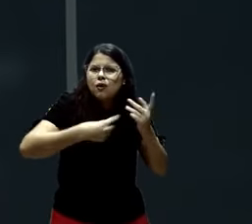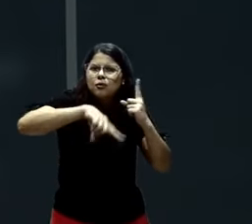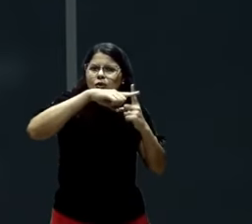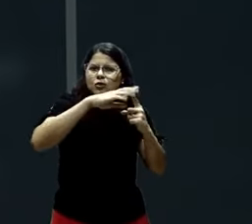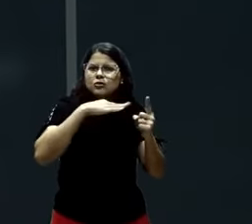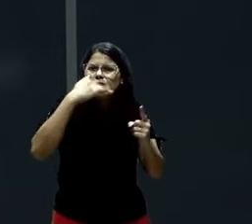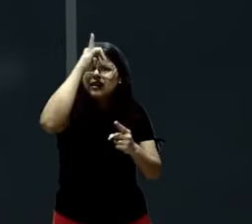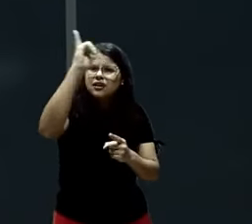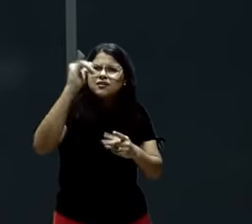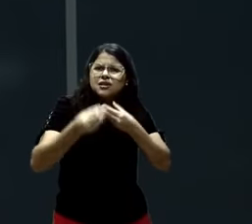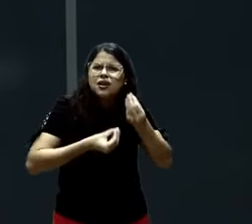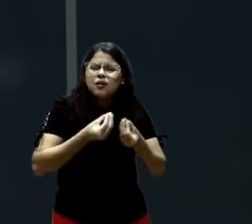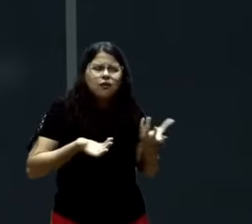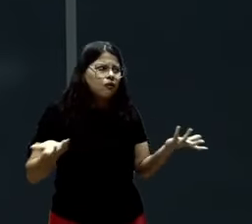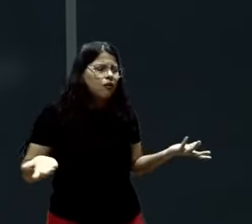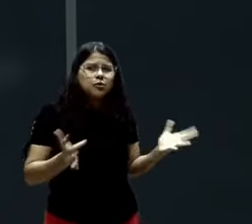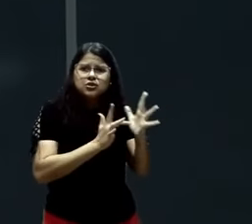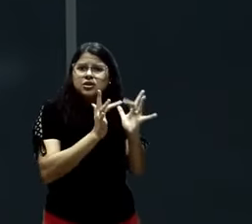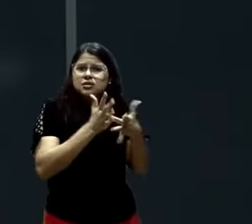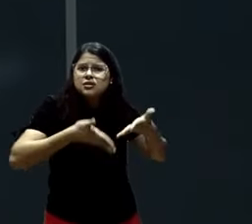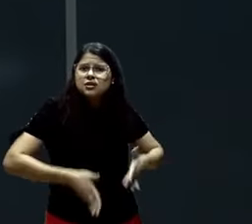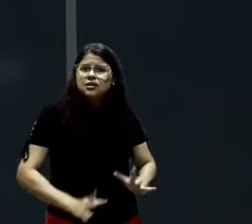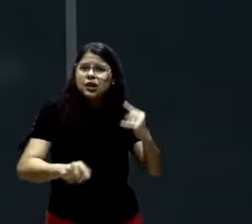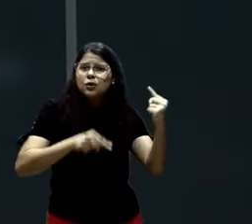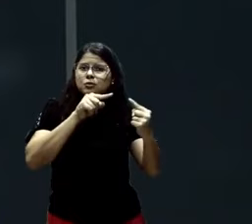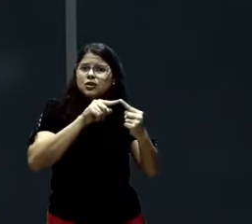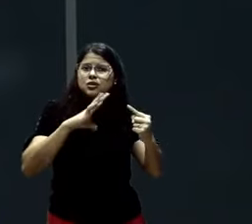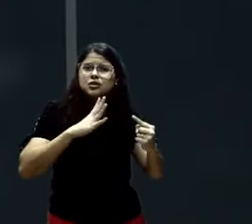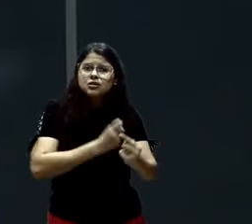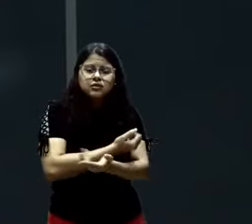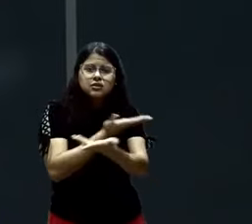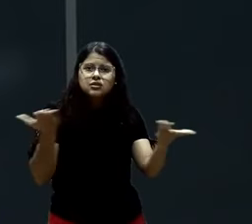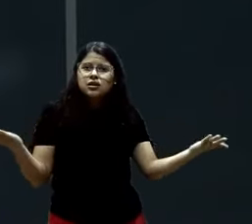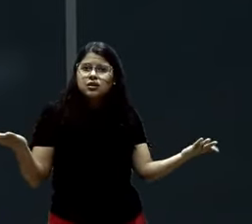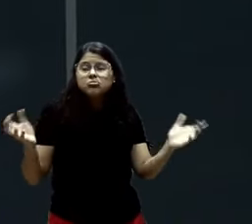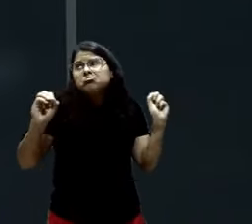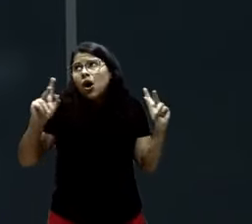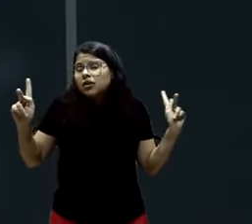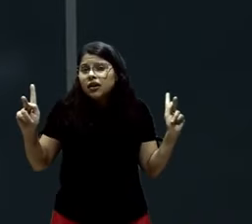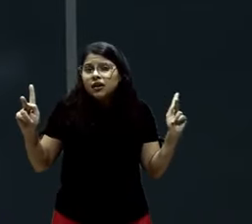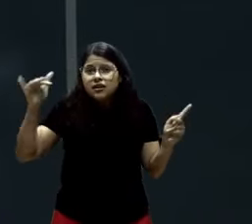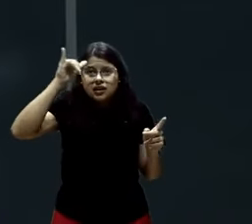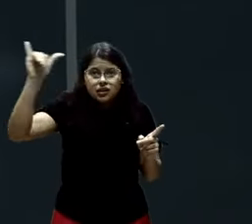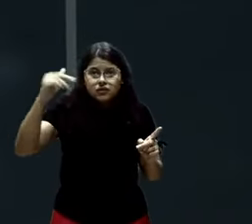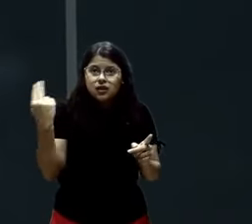é? Não é possível. Então, que seja a tua vontade feita na minha